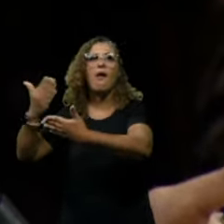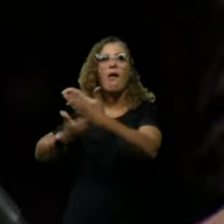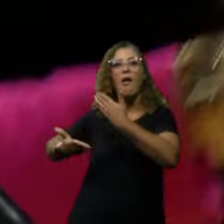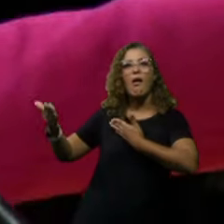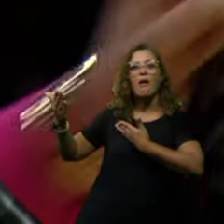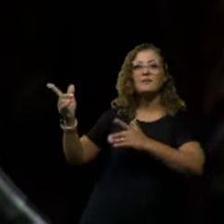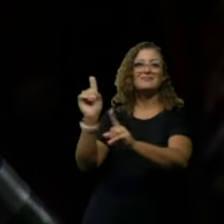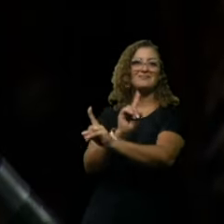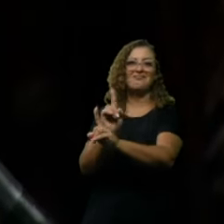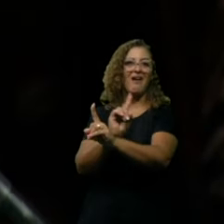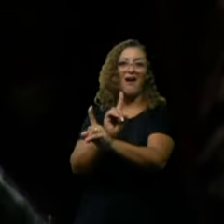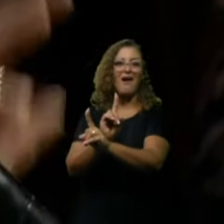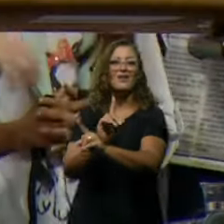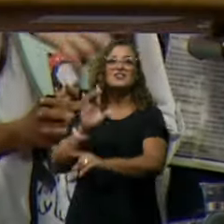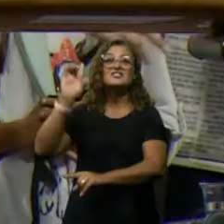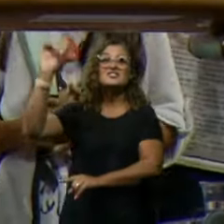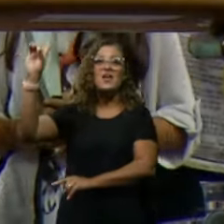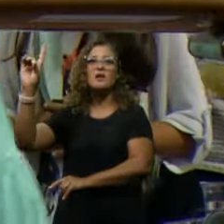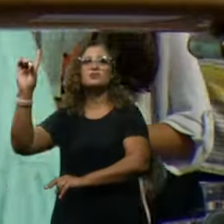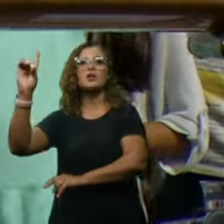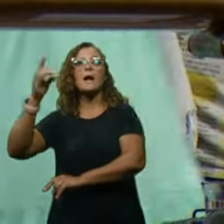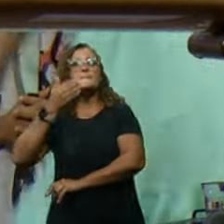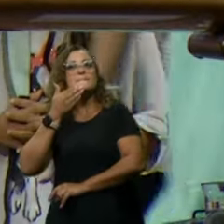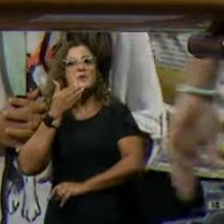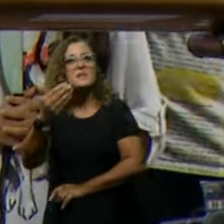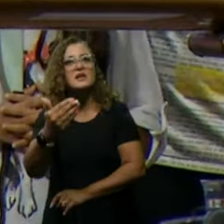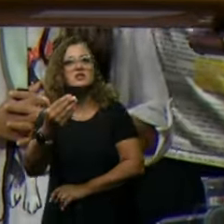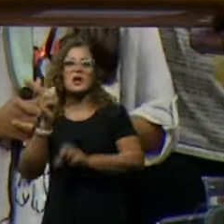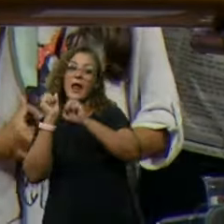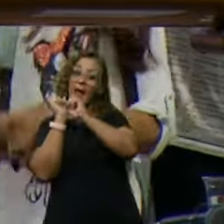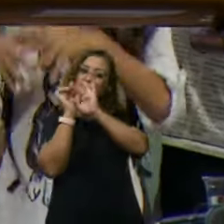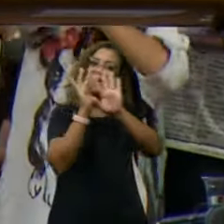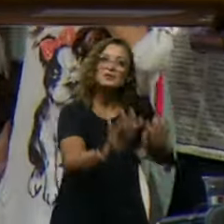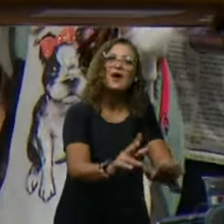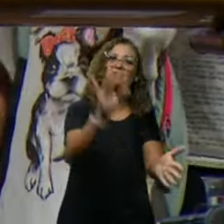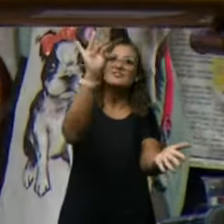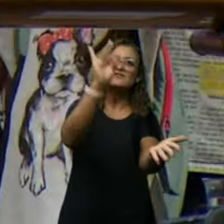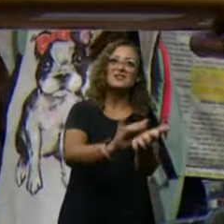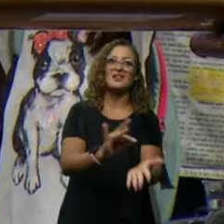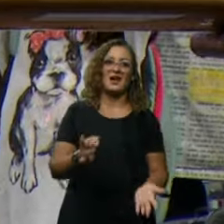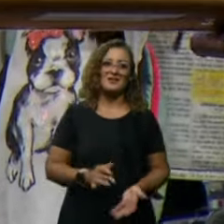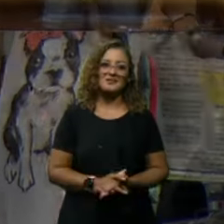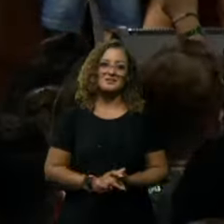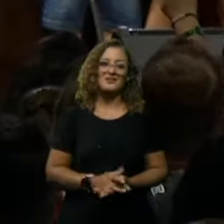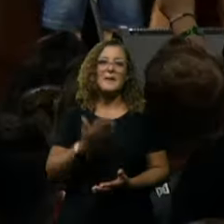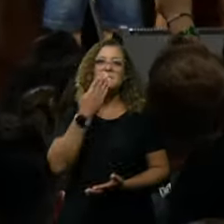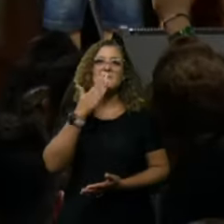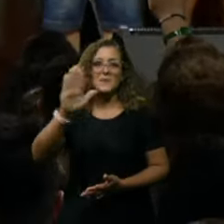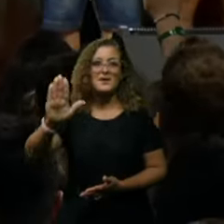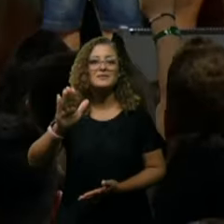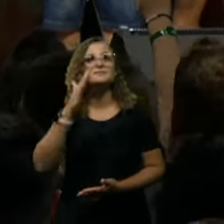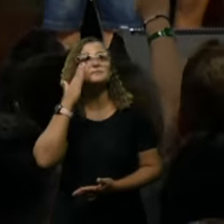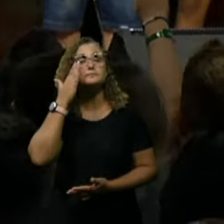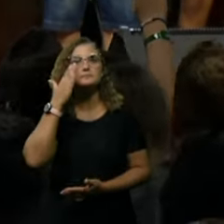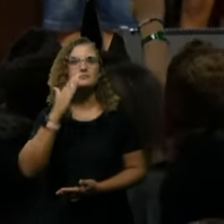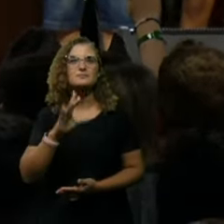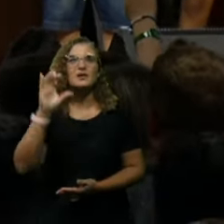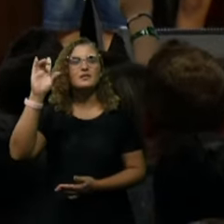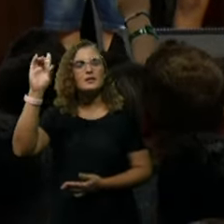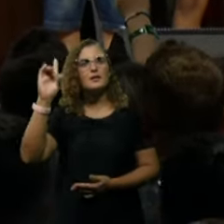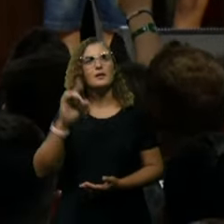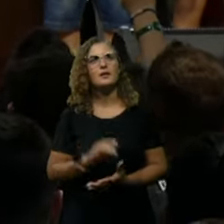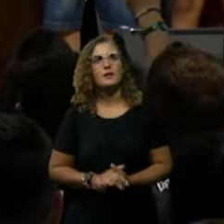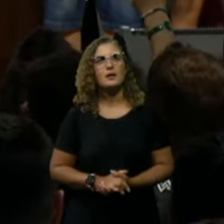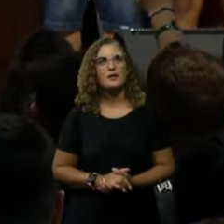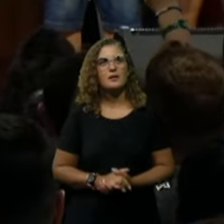isso aqui é promessa vou te dar uma terra isso aqui aliança vó viu só os que te abençoarem e amaldiçoarei os que te amaldiçoarem só pra gente tá dizendo